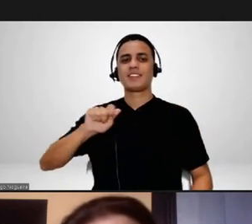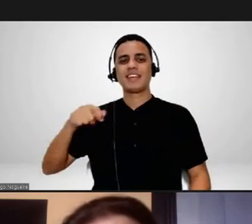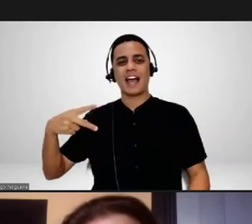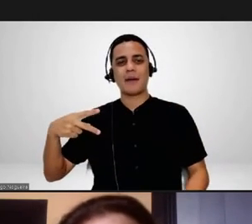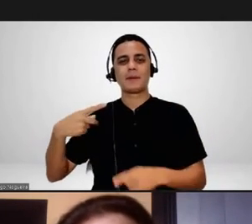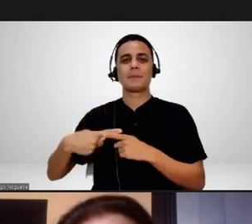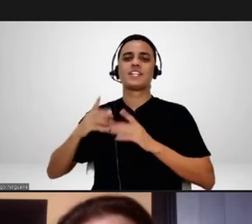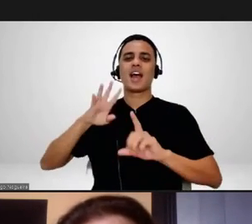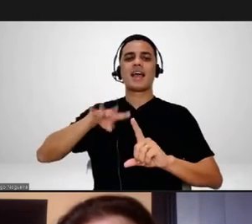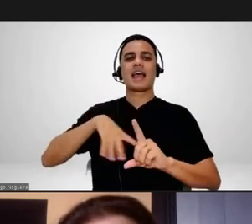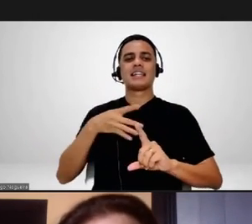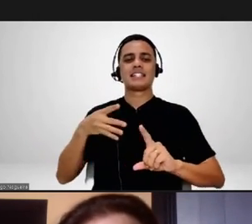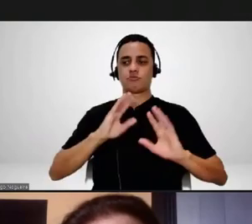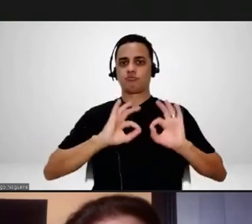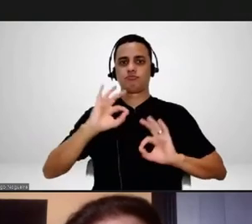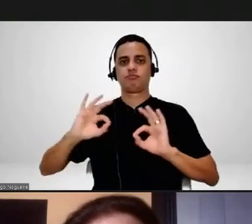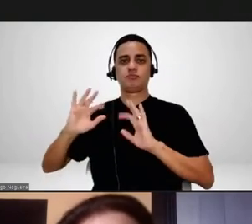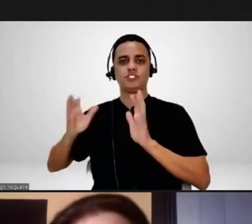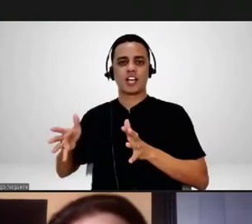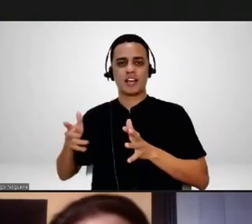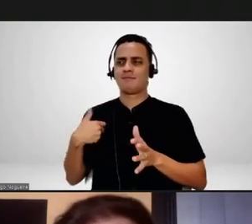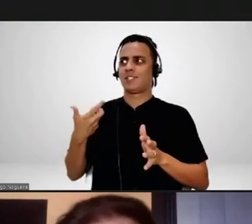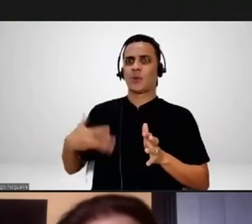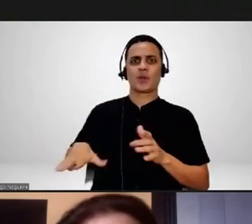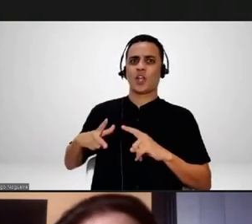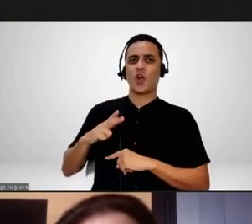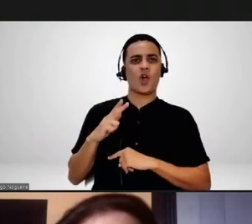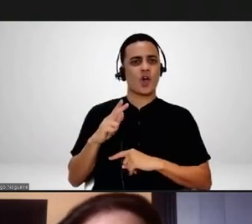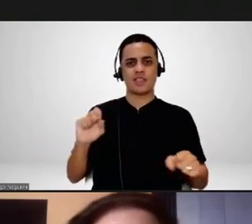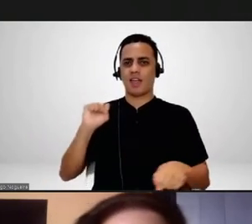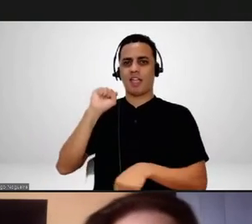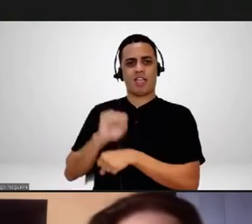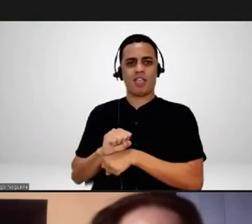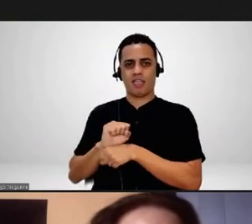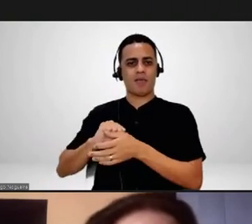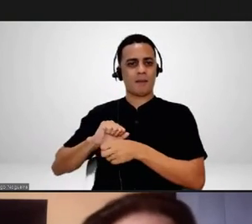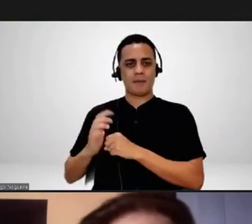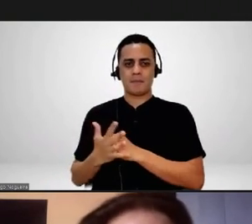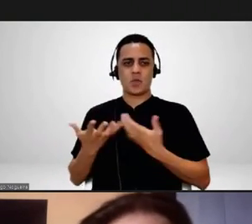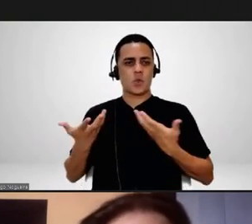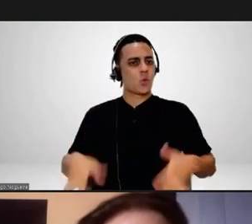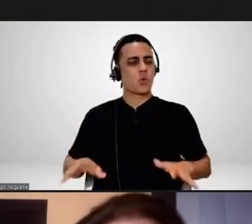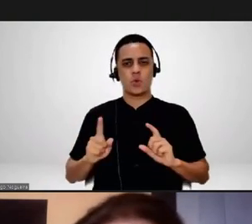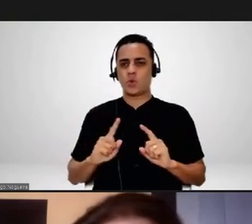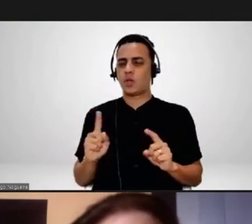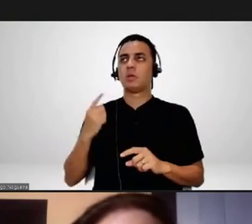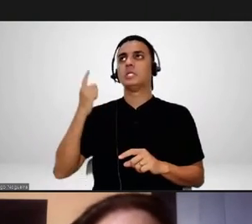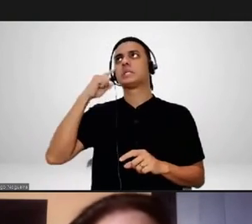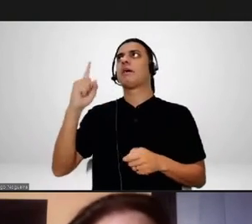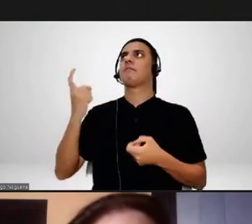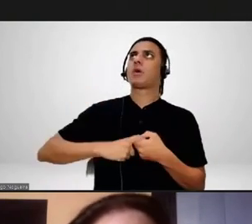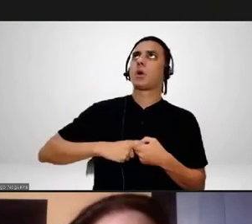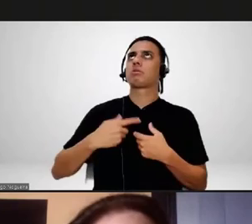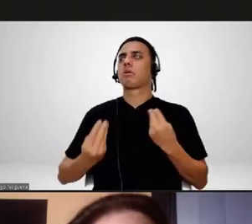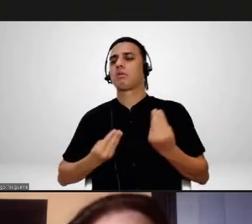com o calendário programado, não quis interromper em função da pandemia, não sabia se ia voltar logo, se ia demorar e